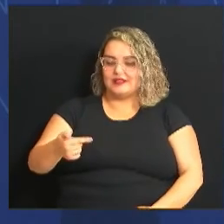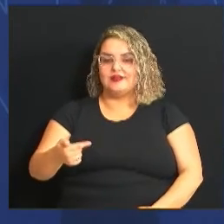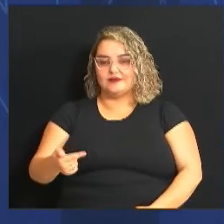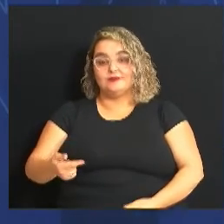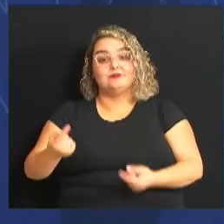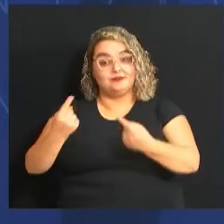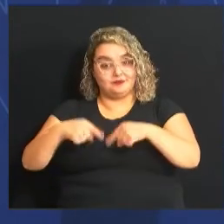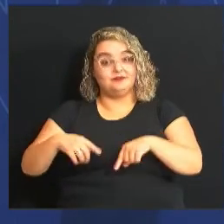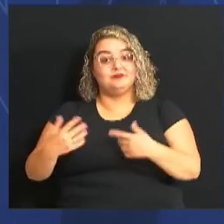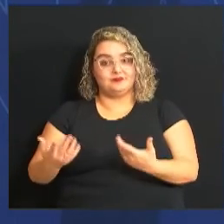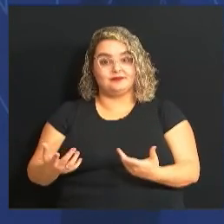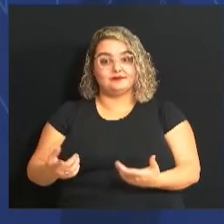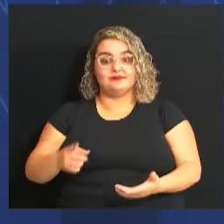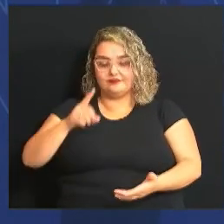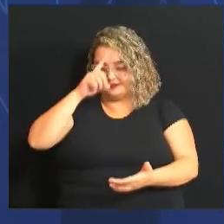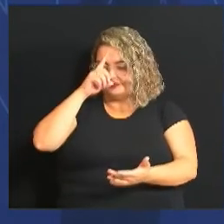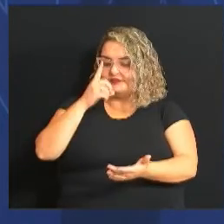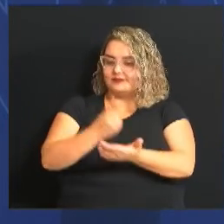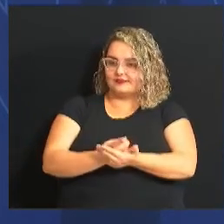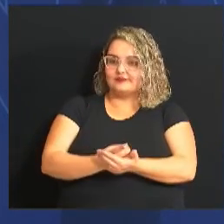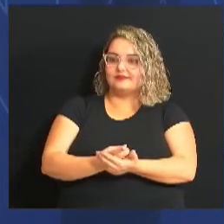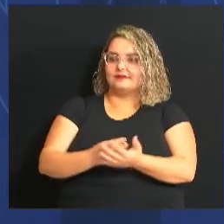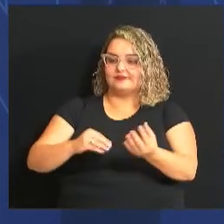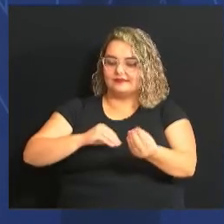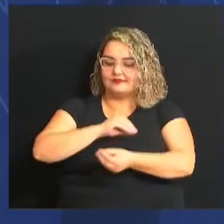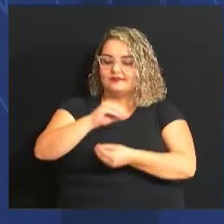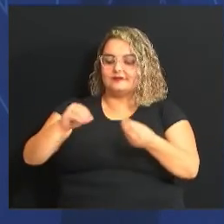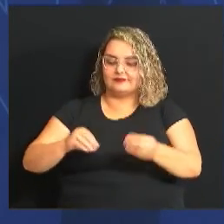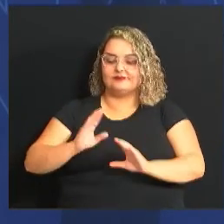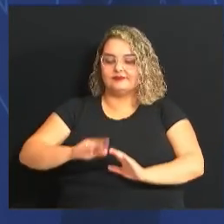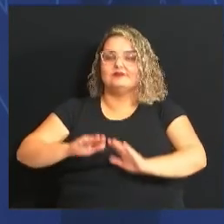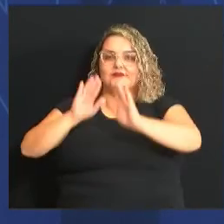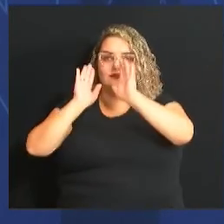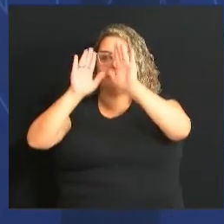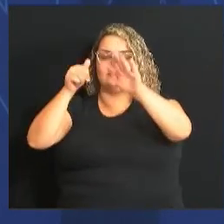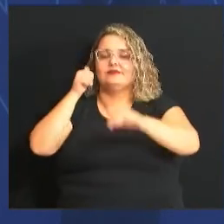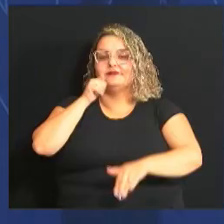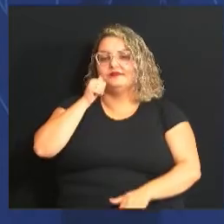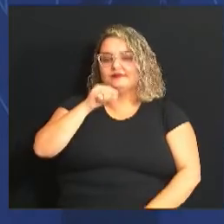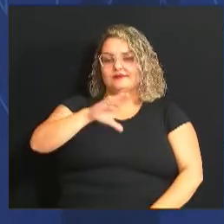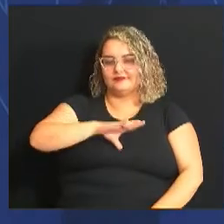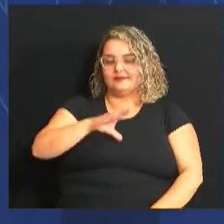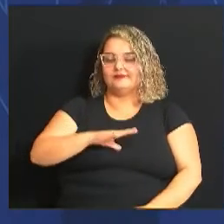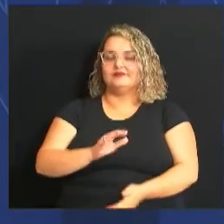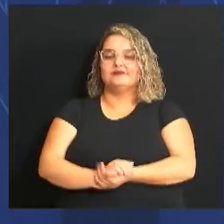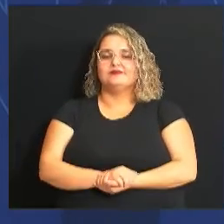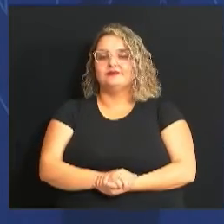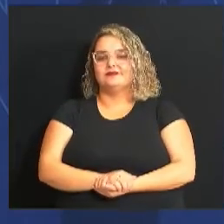partida decisiva envolvendo o basquete feminino aqui da nossa cidade.